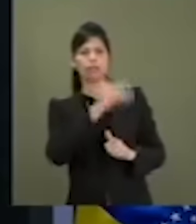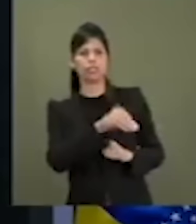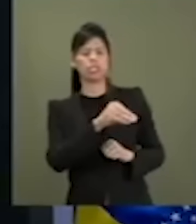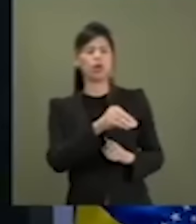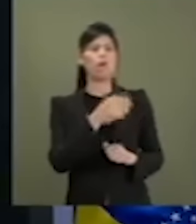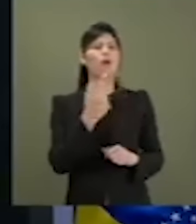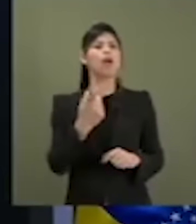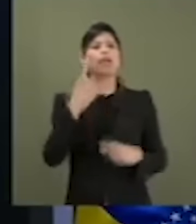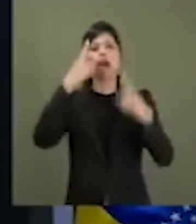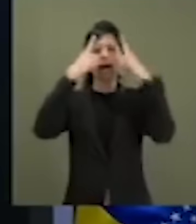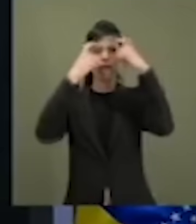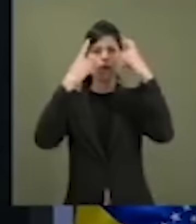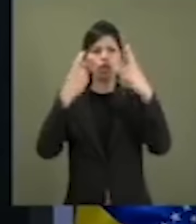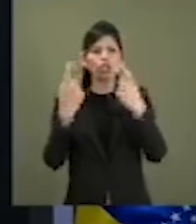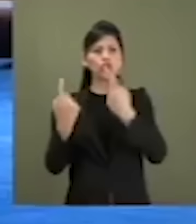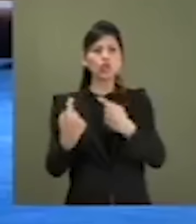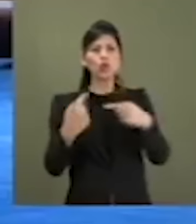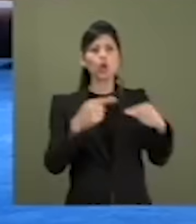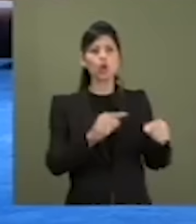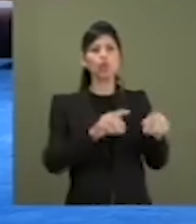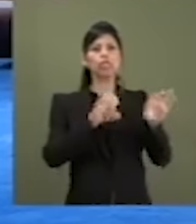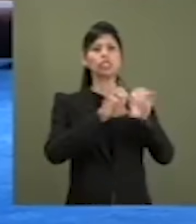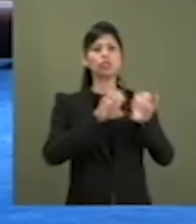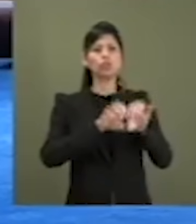estruturas dos três poderes.